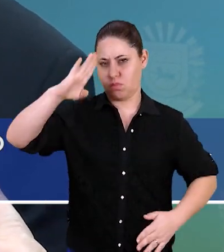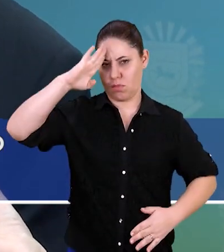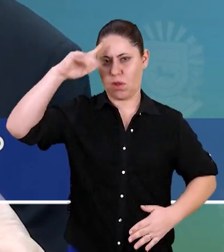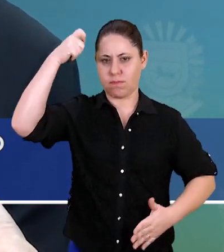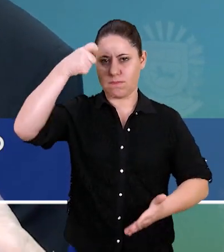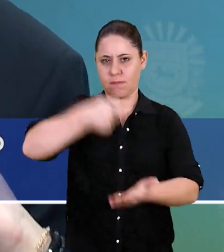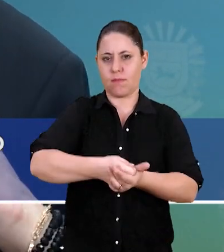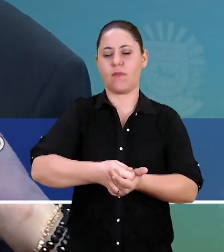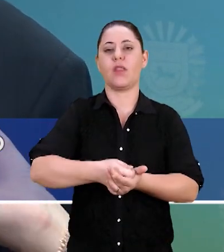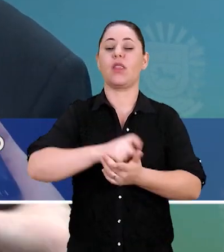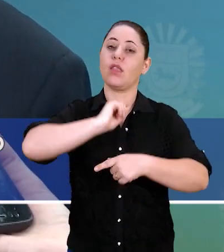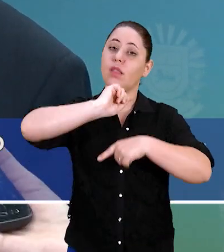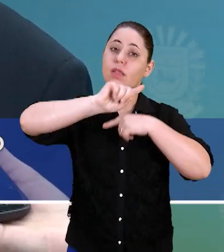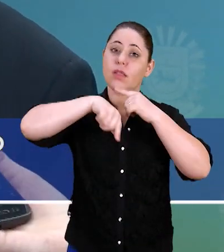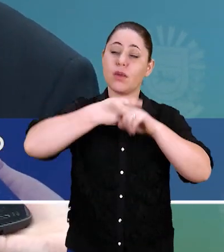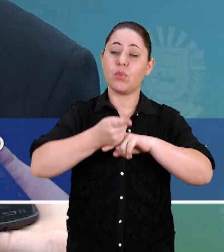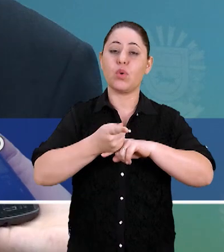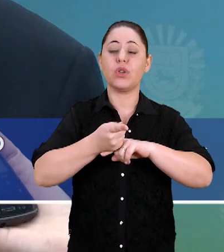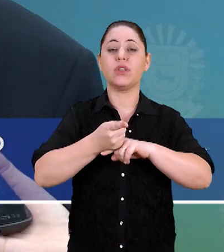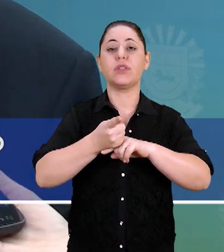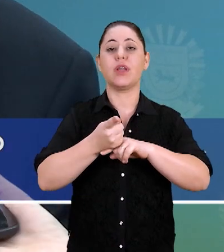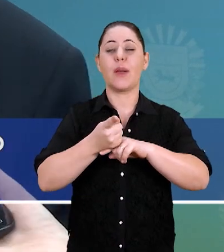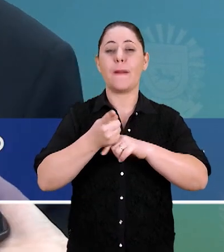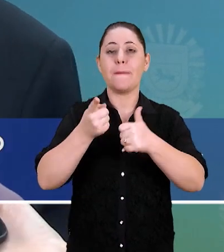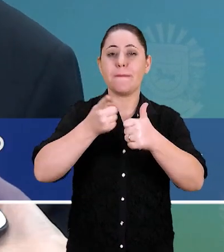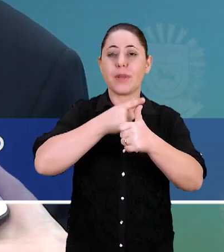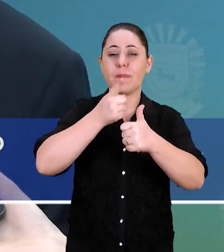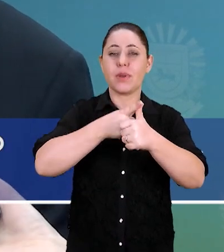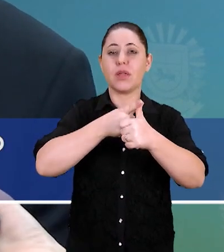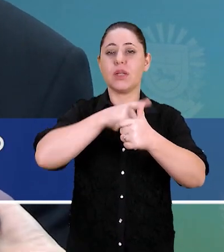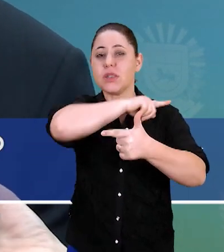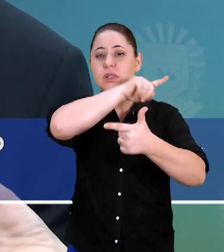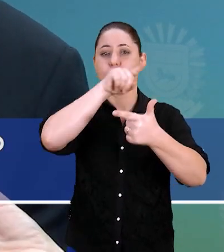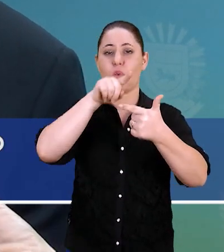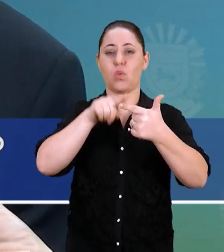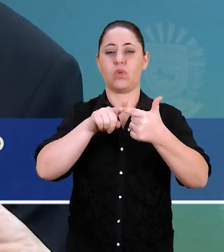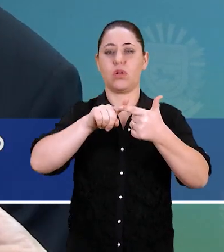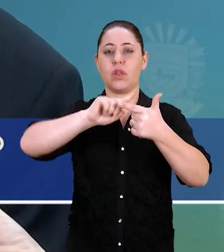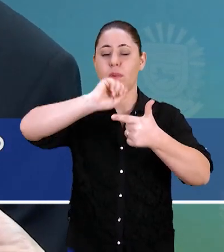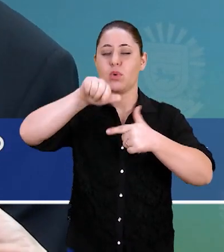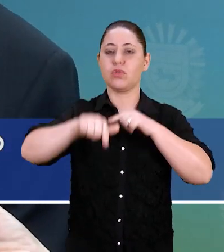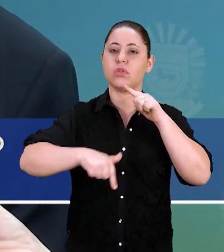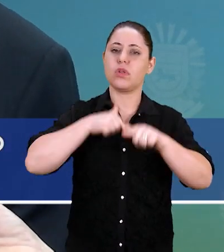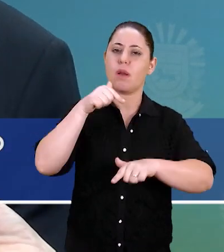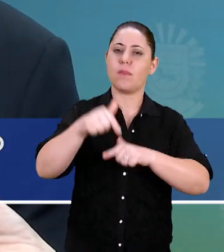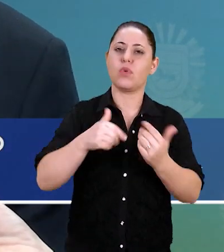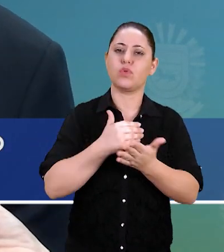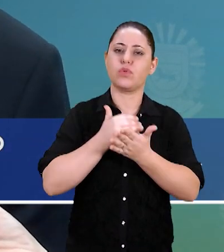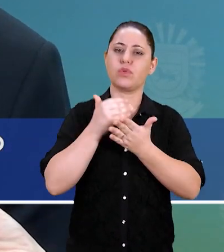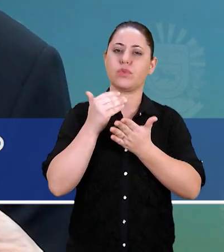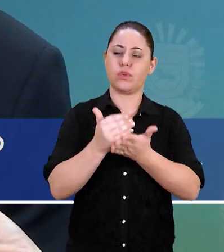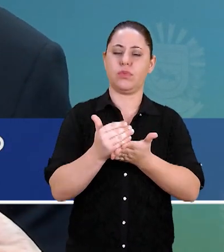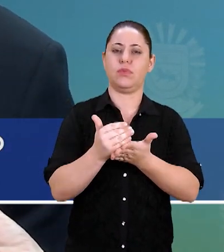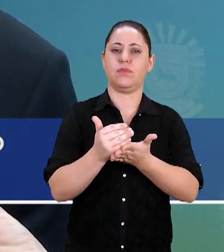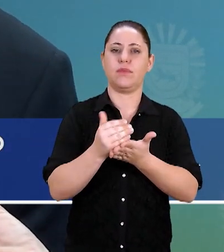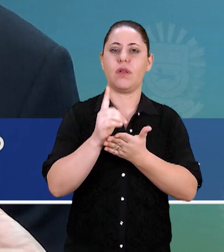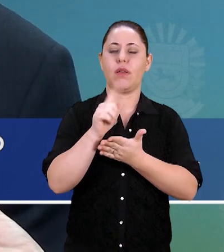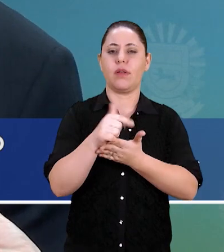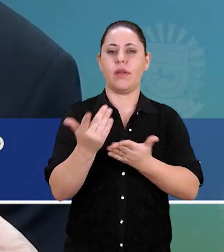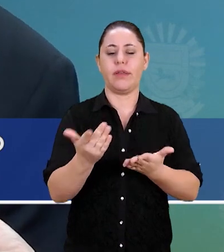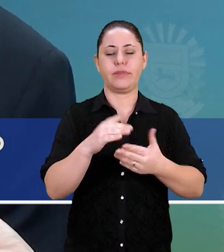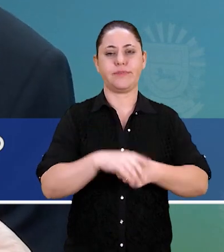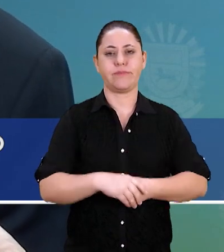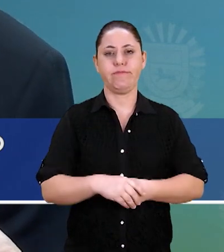conturbado, que foi o período do regime militar, e logo em seguida veio a primeira, a segunda, e na sequência os